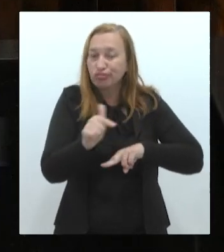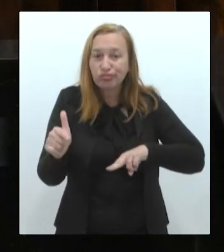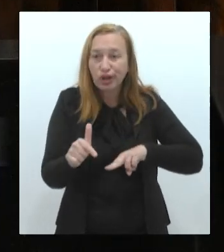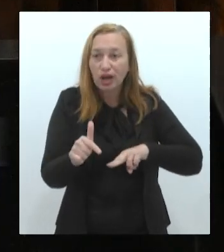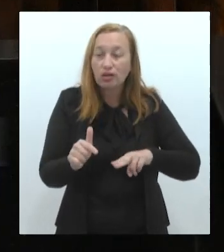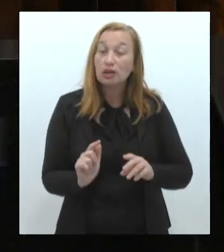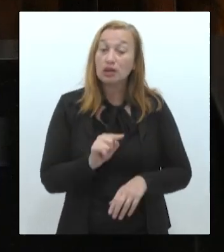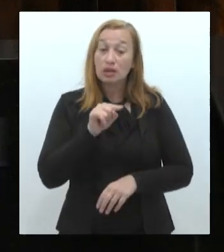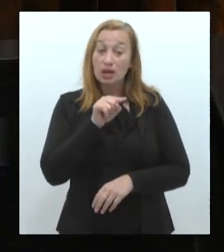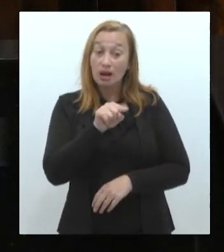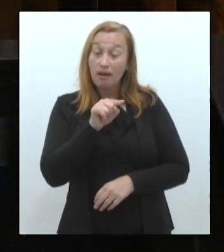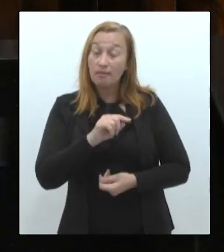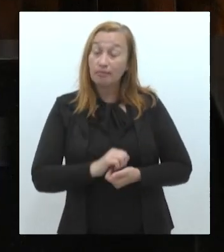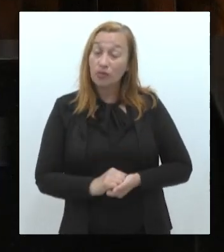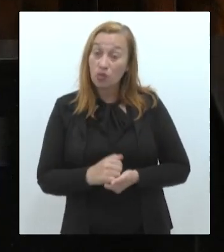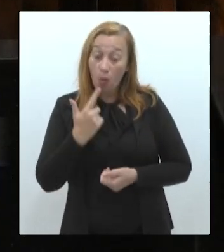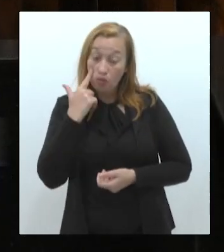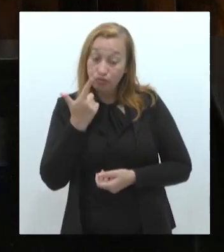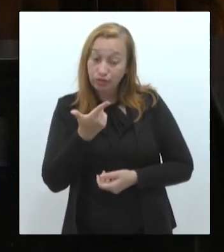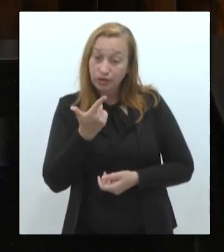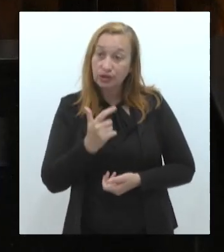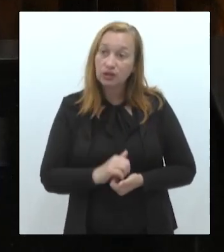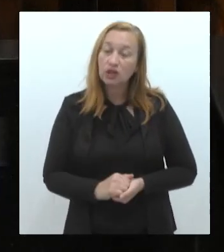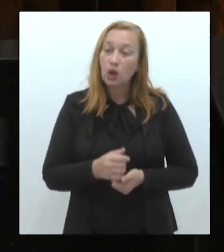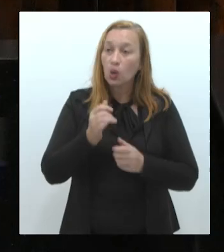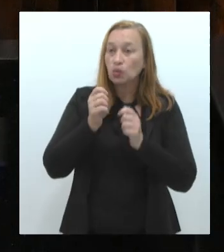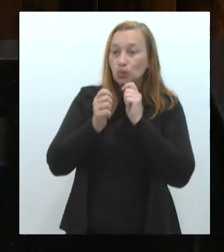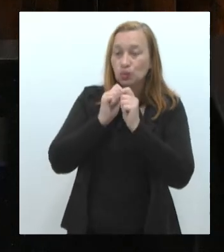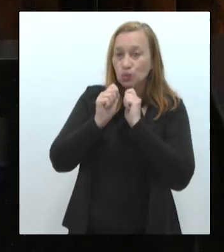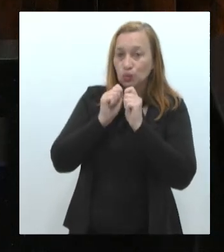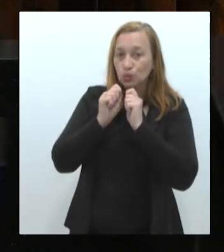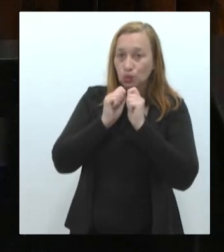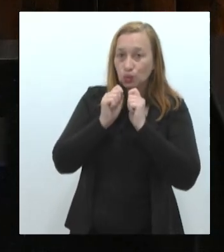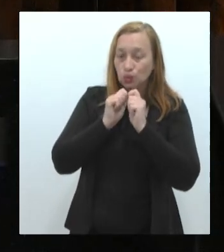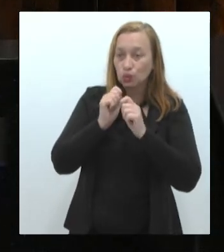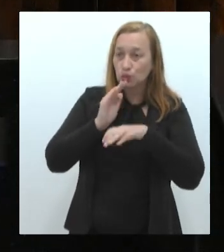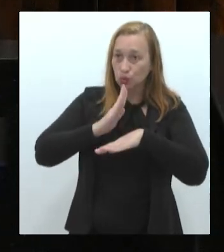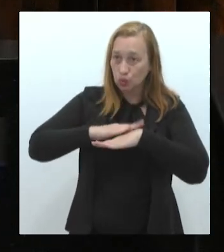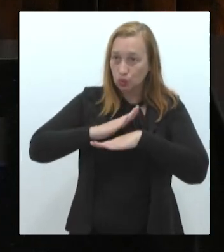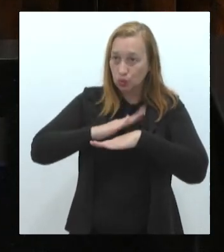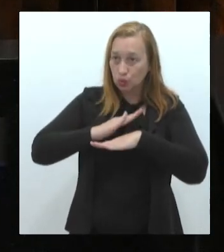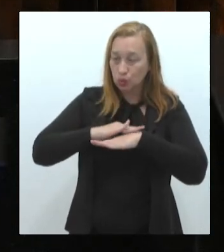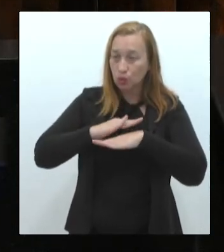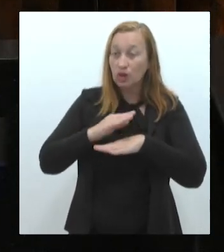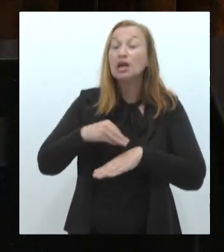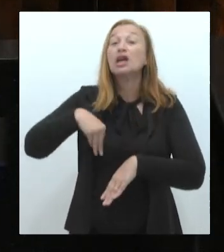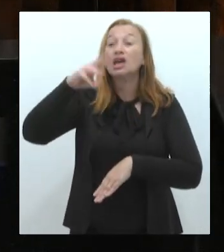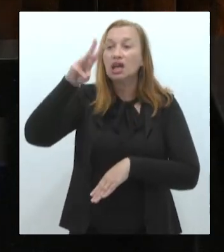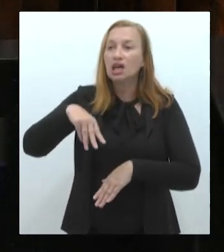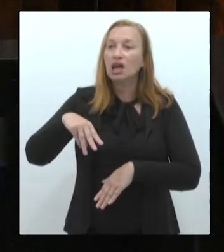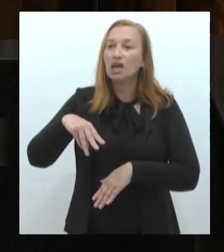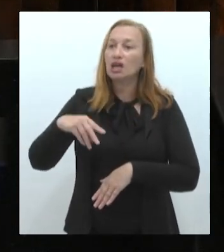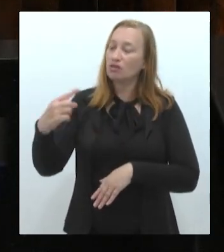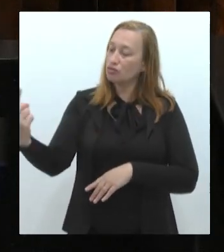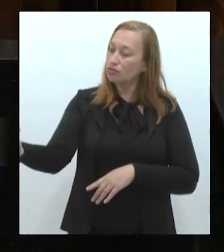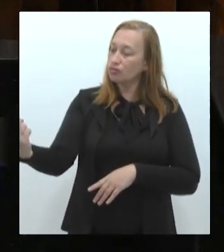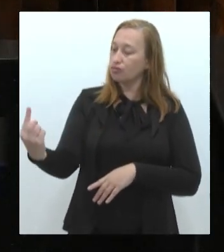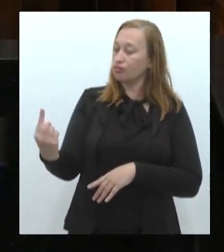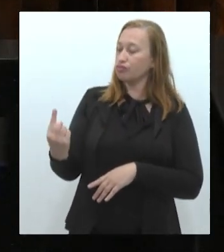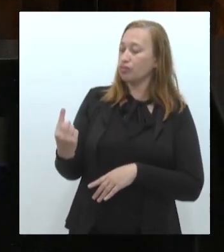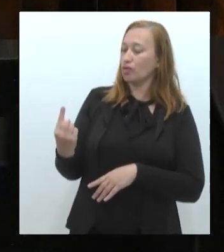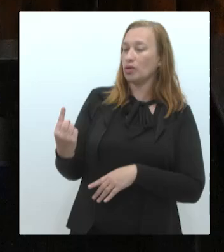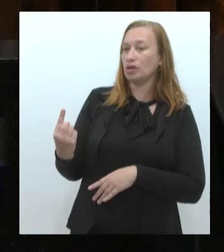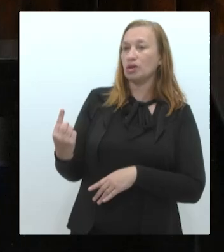naquela ocasião, eu dava uma entrevista, e nisso quem vinha em minha